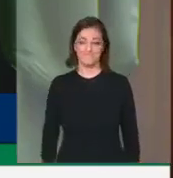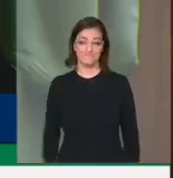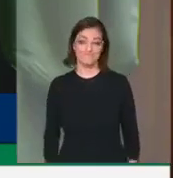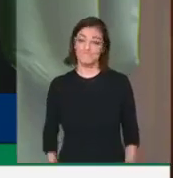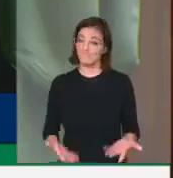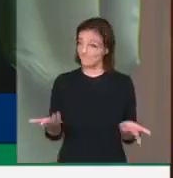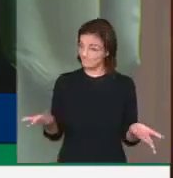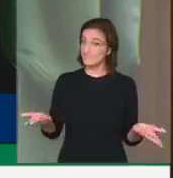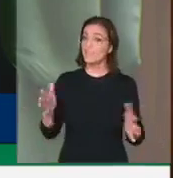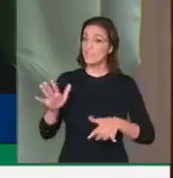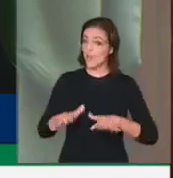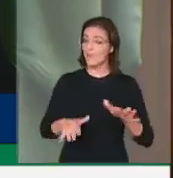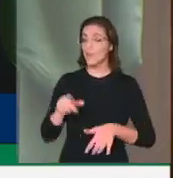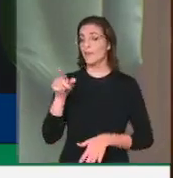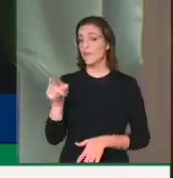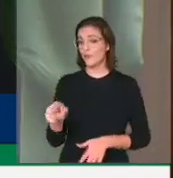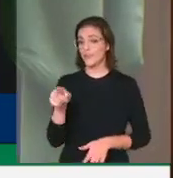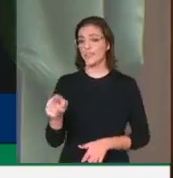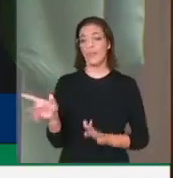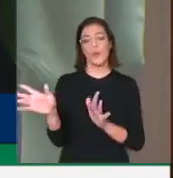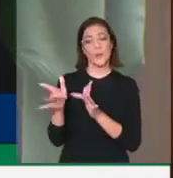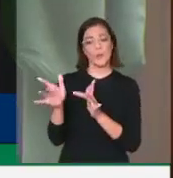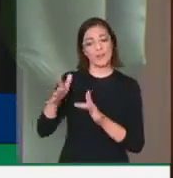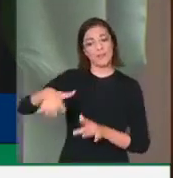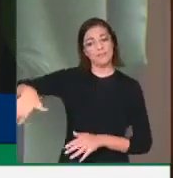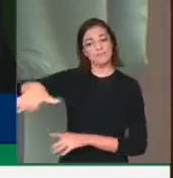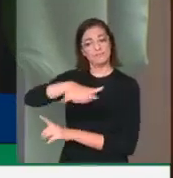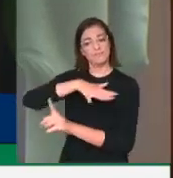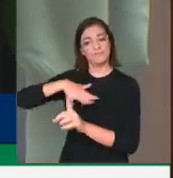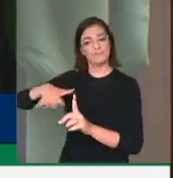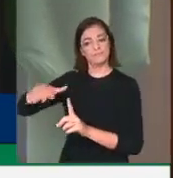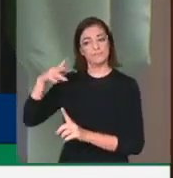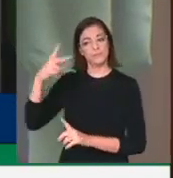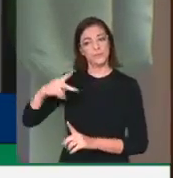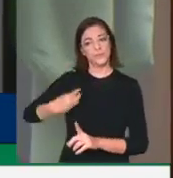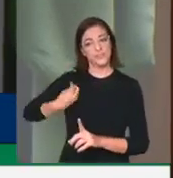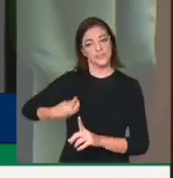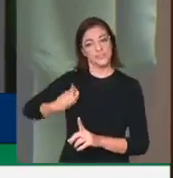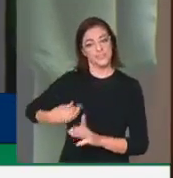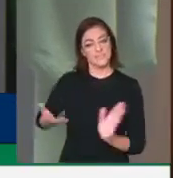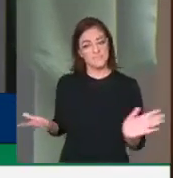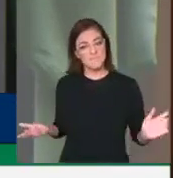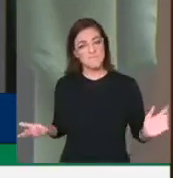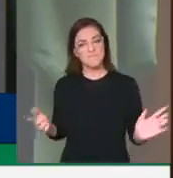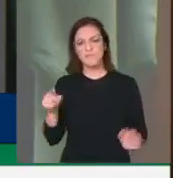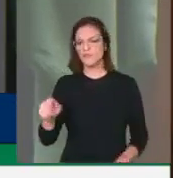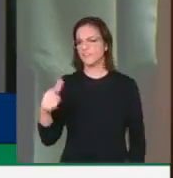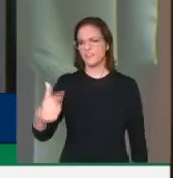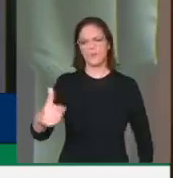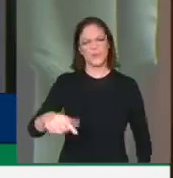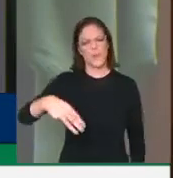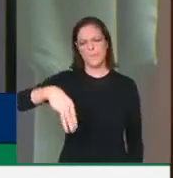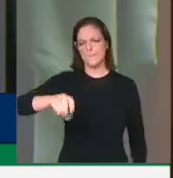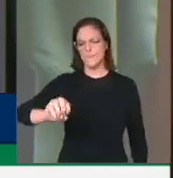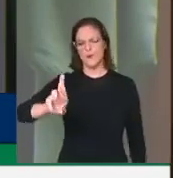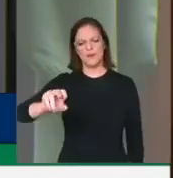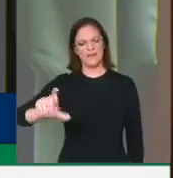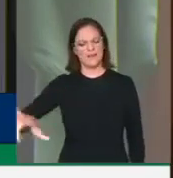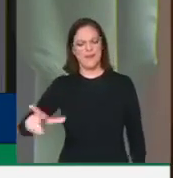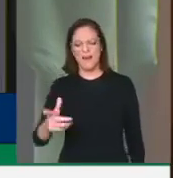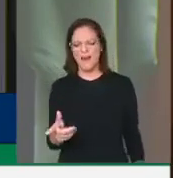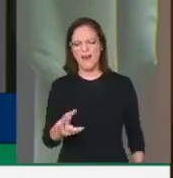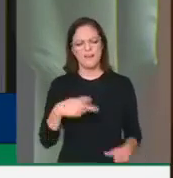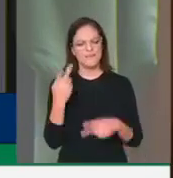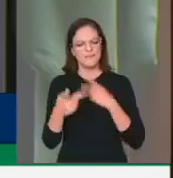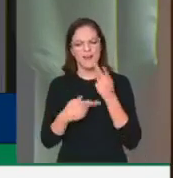perto do senhor do que o senhor imagina. Presta atenção, ministro. O senhor não tem condição moral de fazer esse